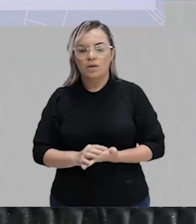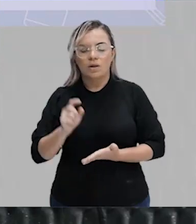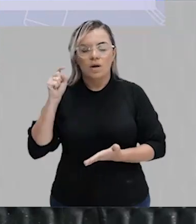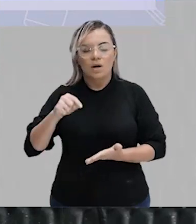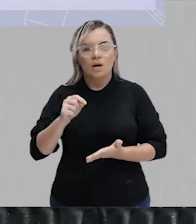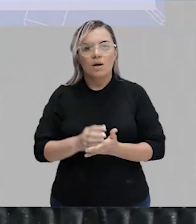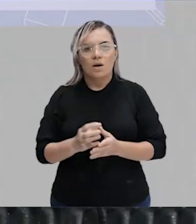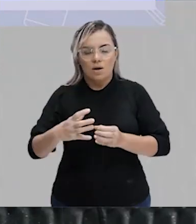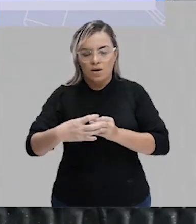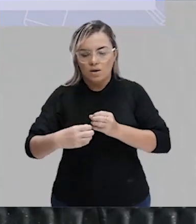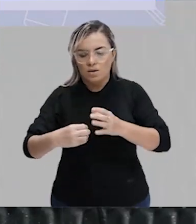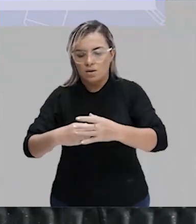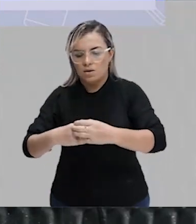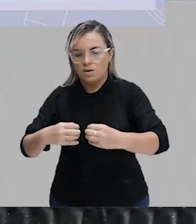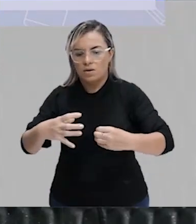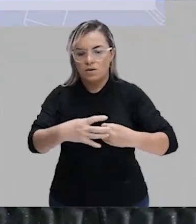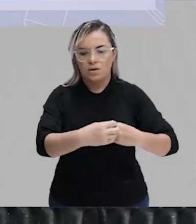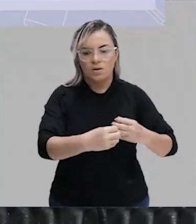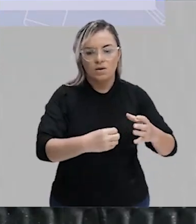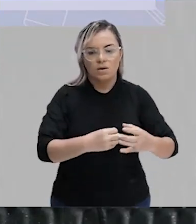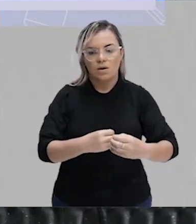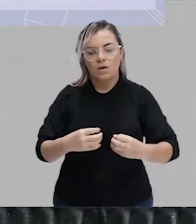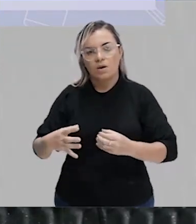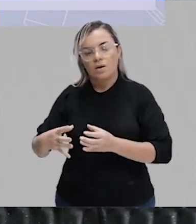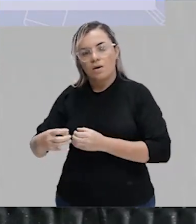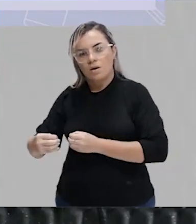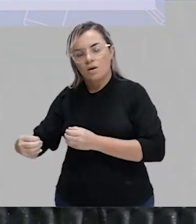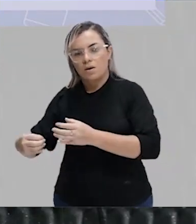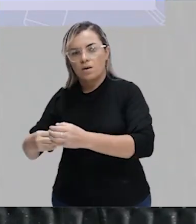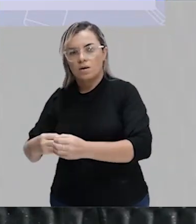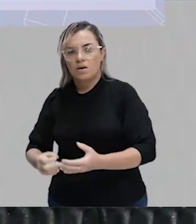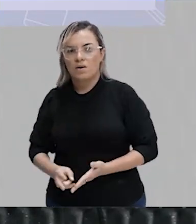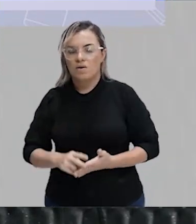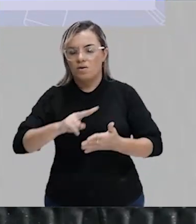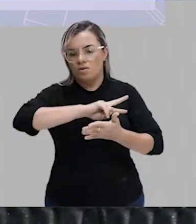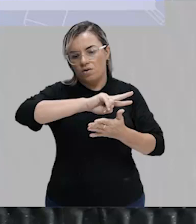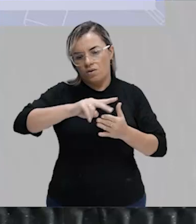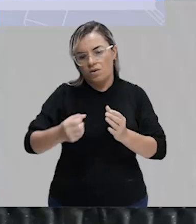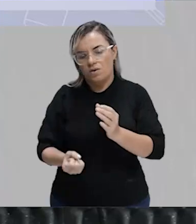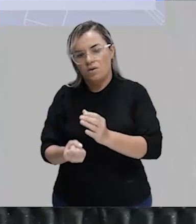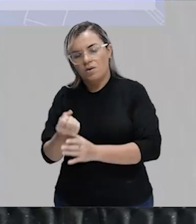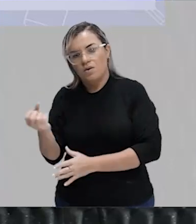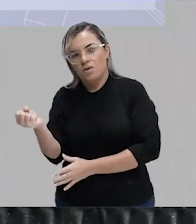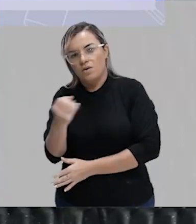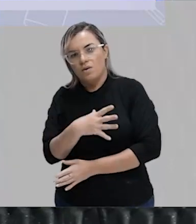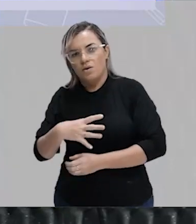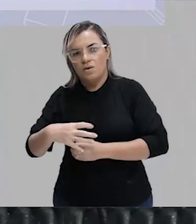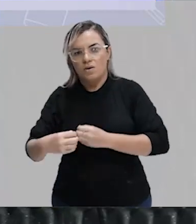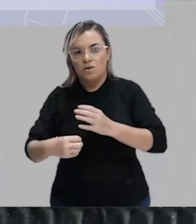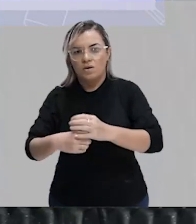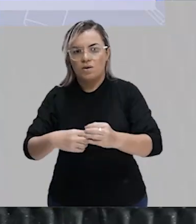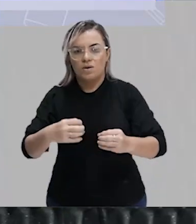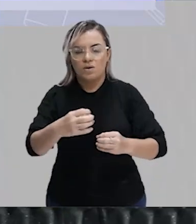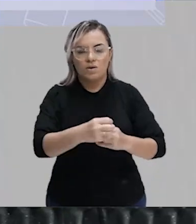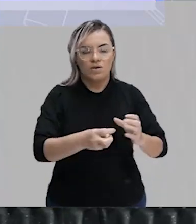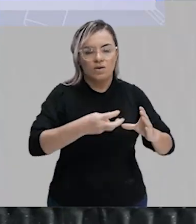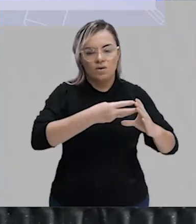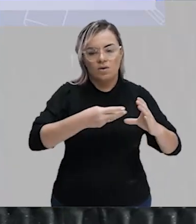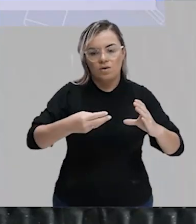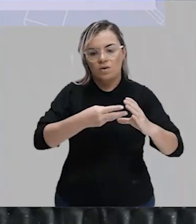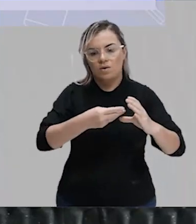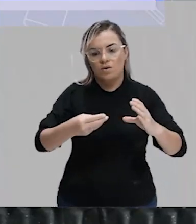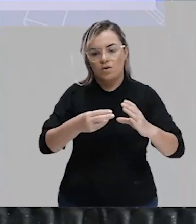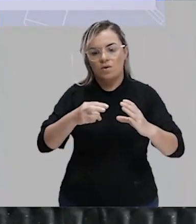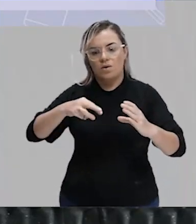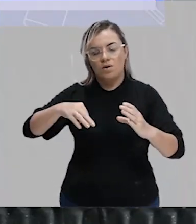vão se multiplicando, vão dando origem a novas células por divisões mitóticas e não por meio